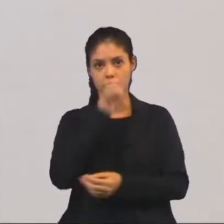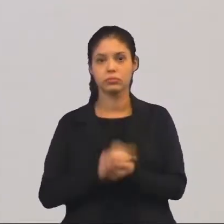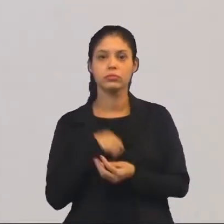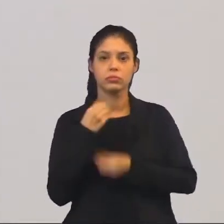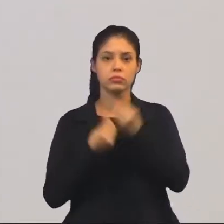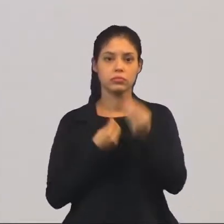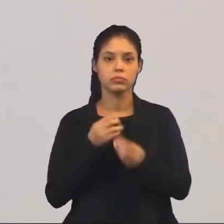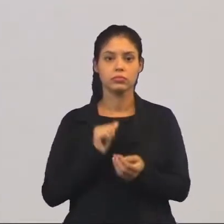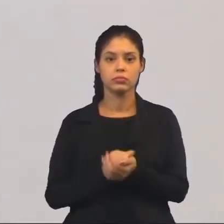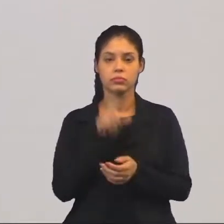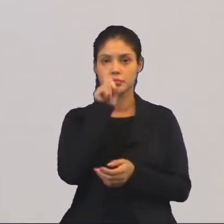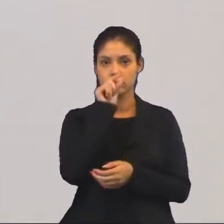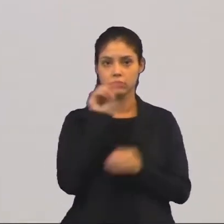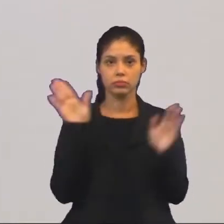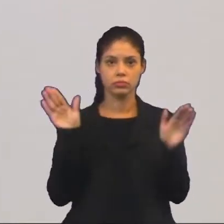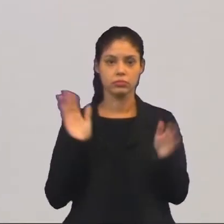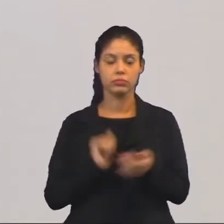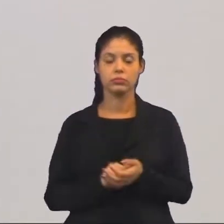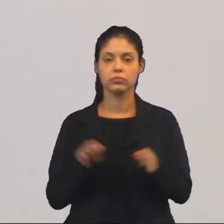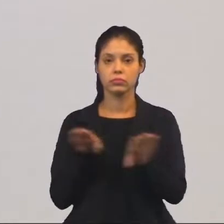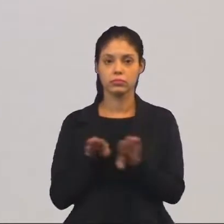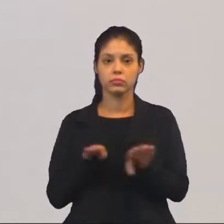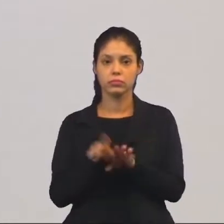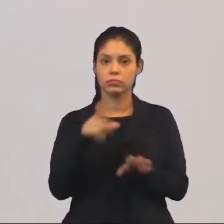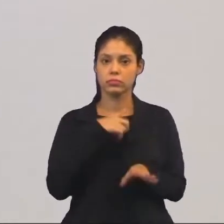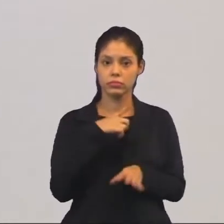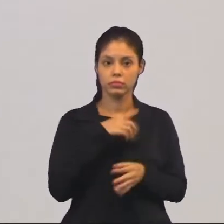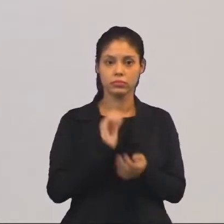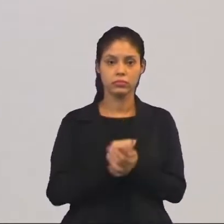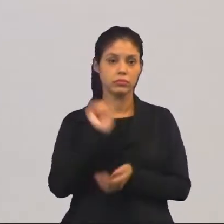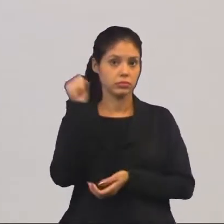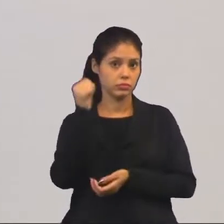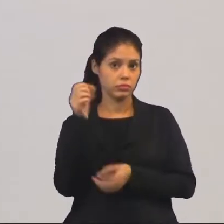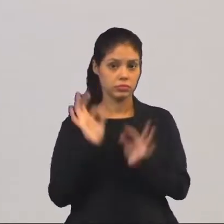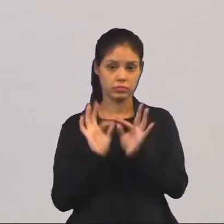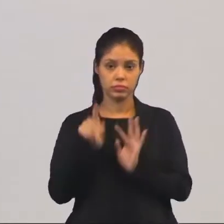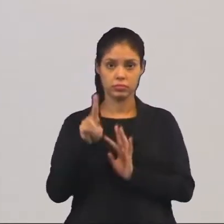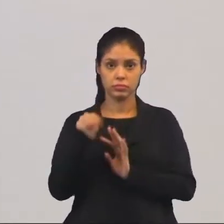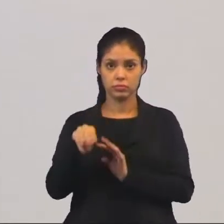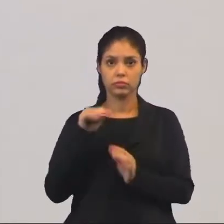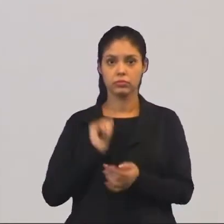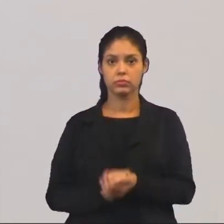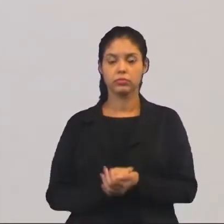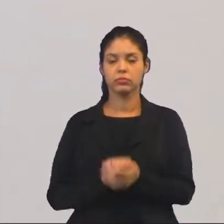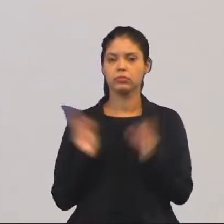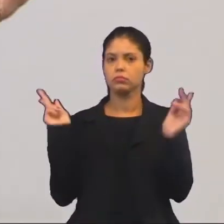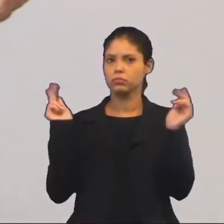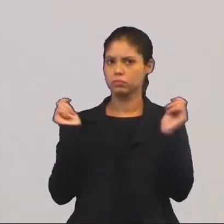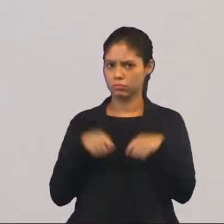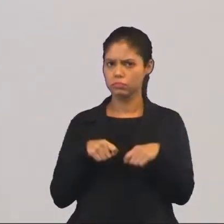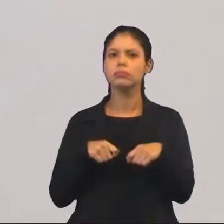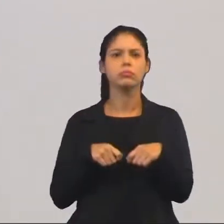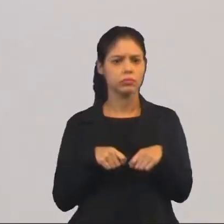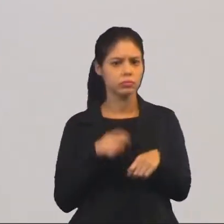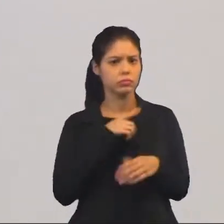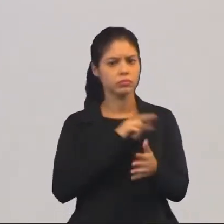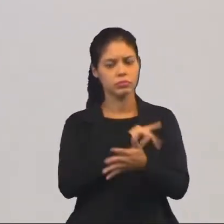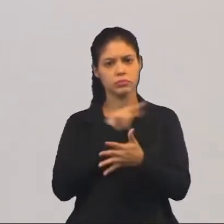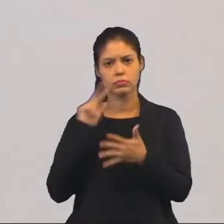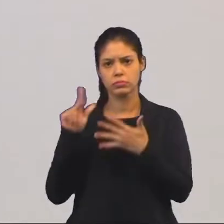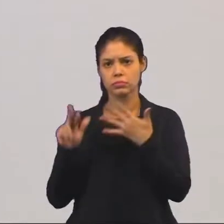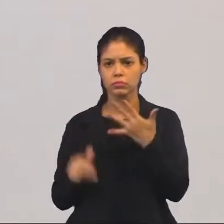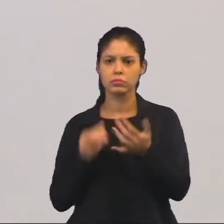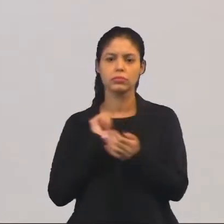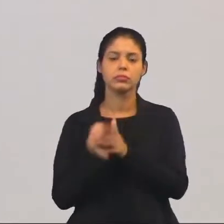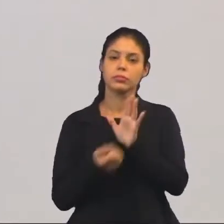de aves dessa região. Então você tem isso a cerca de 8 quilômetros do município e, portanto, no entorno tem